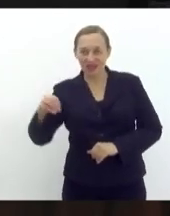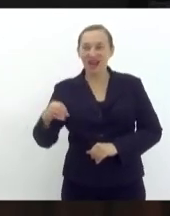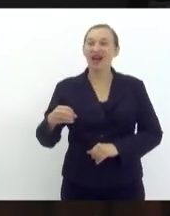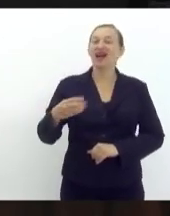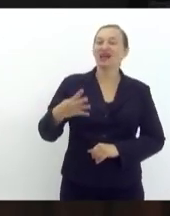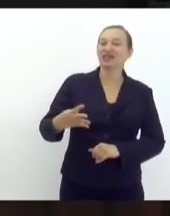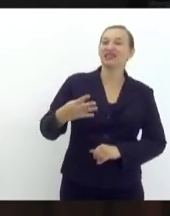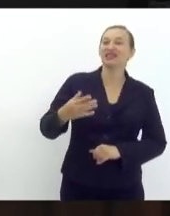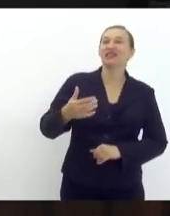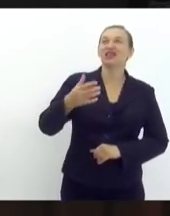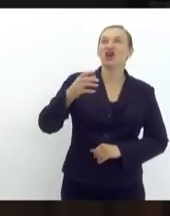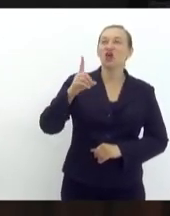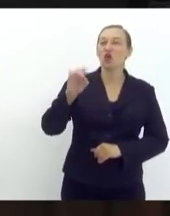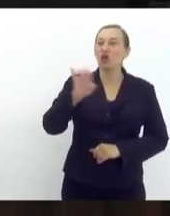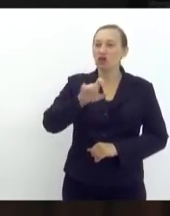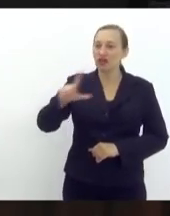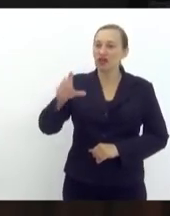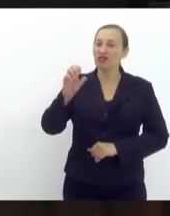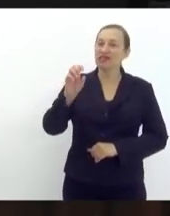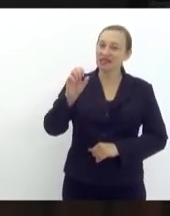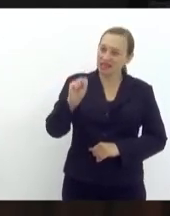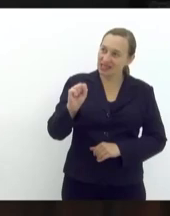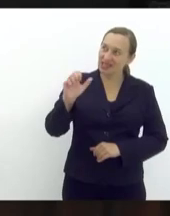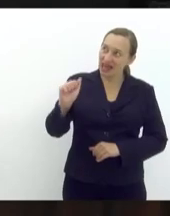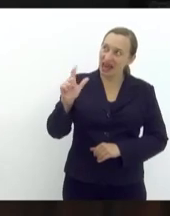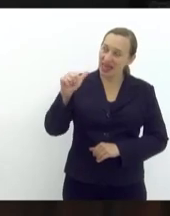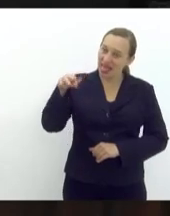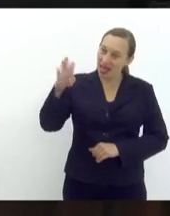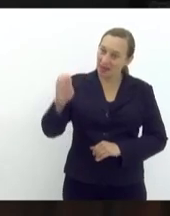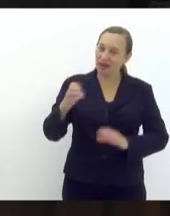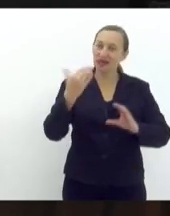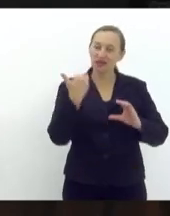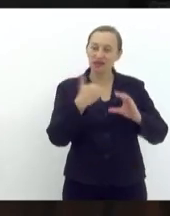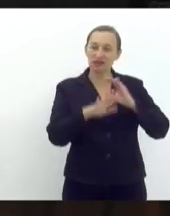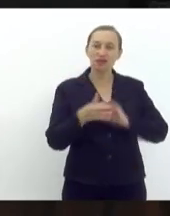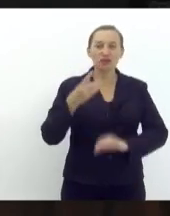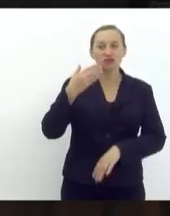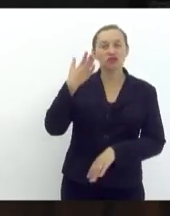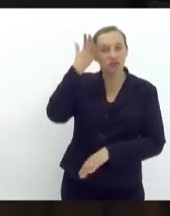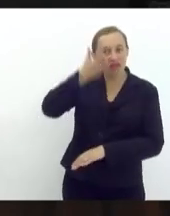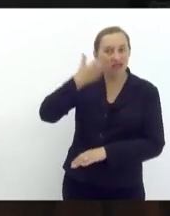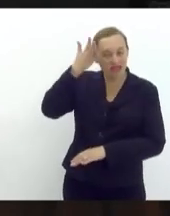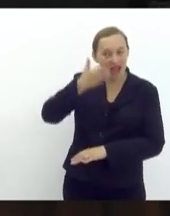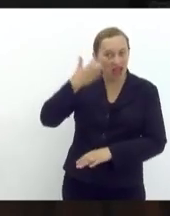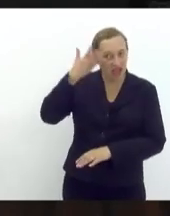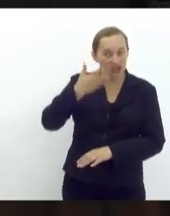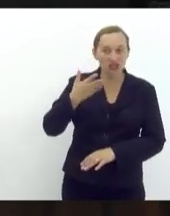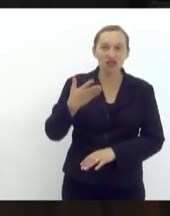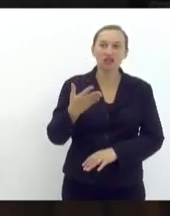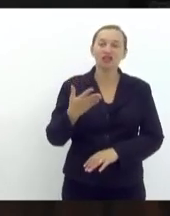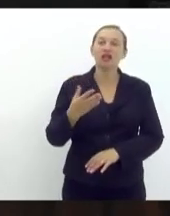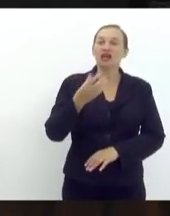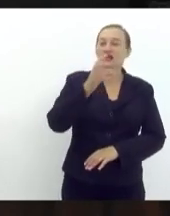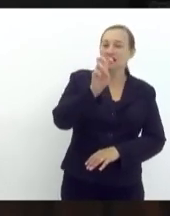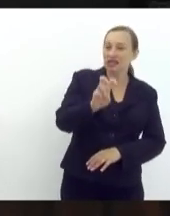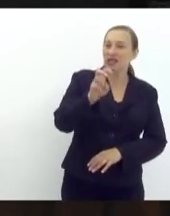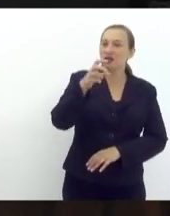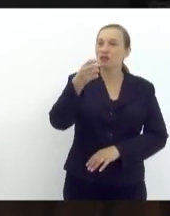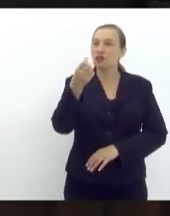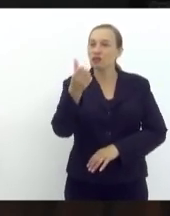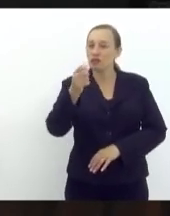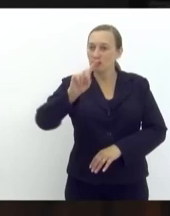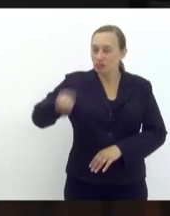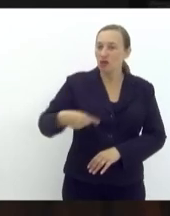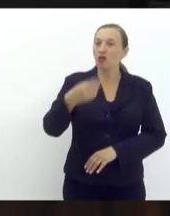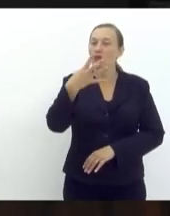Excelentíssimo Senhor governador do Estado do Rio de Janeiro o envio de mensagem alterando dispositivo da lei número 5.467 2009